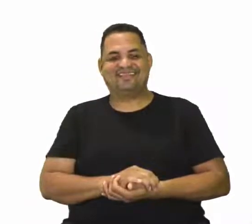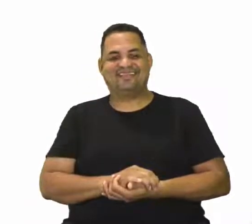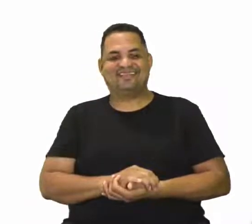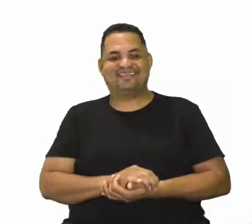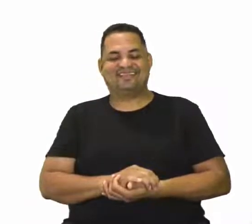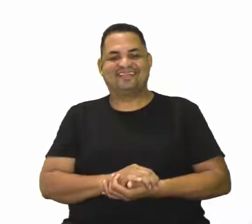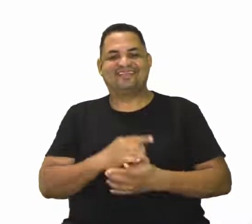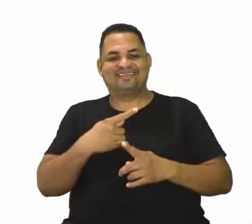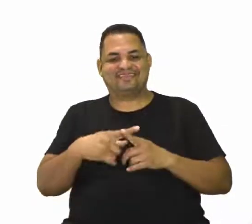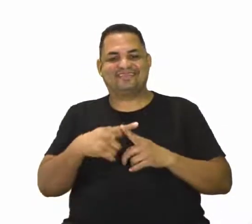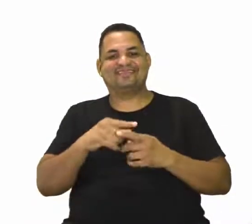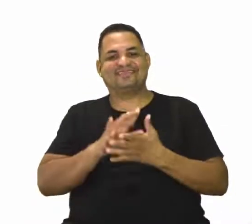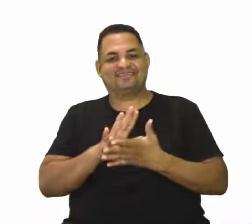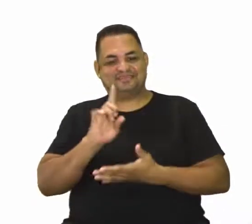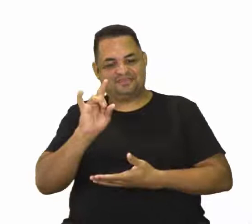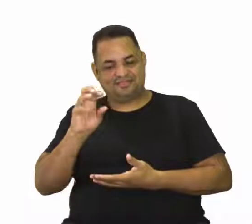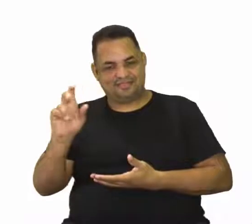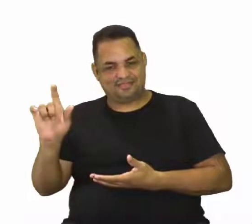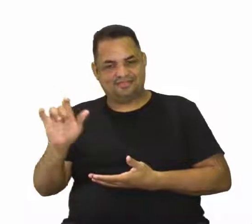porque